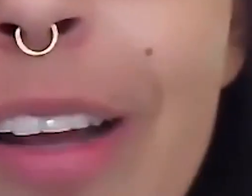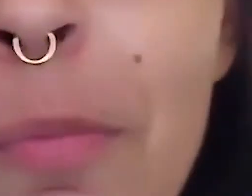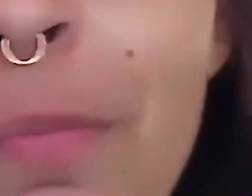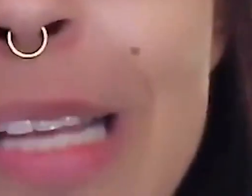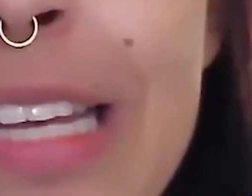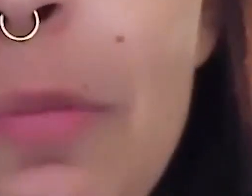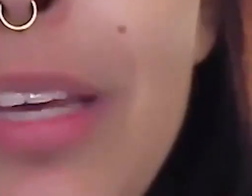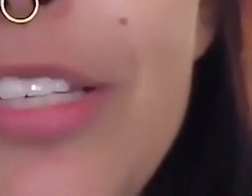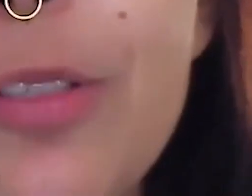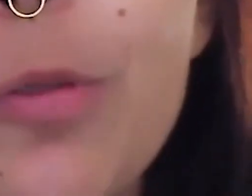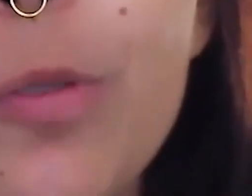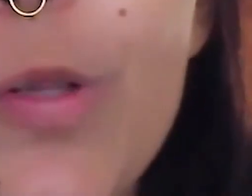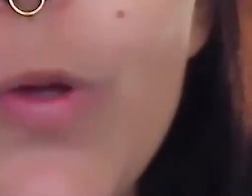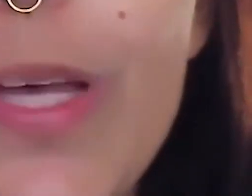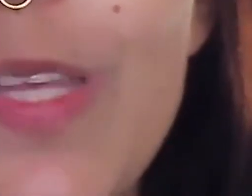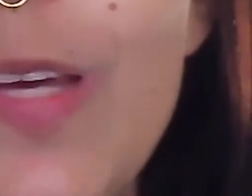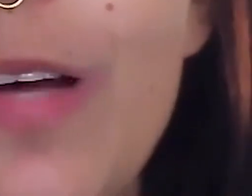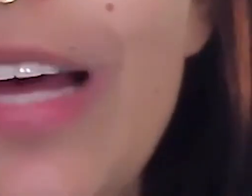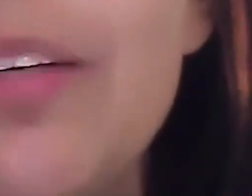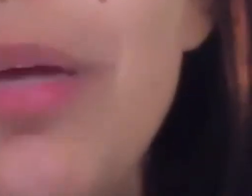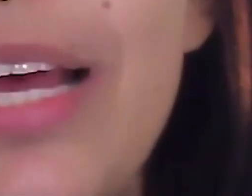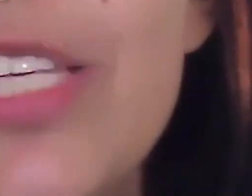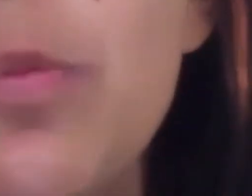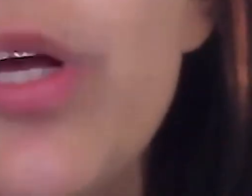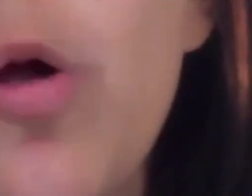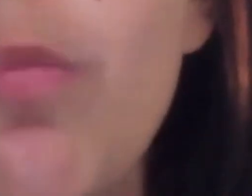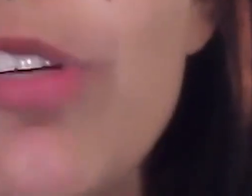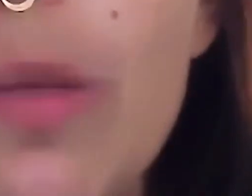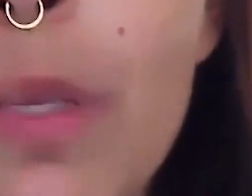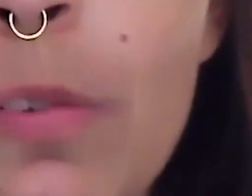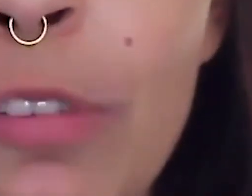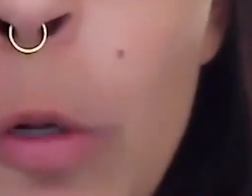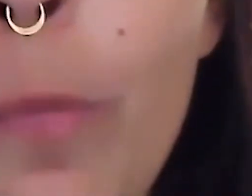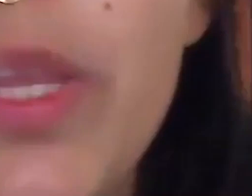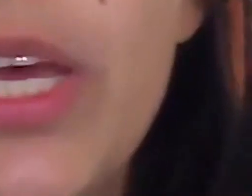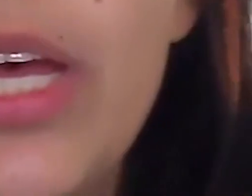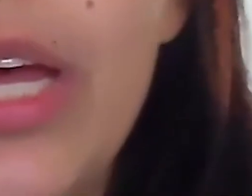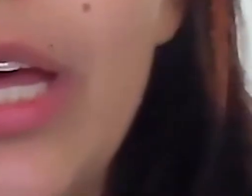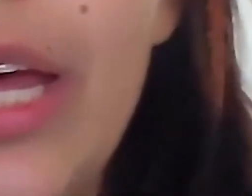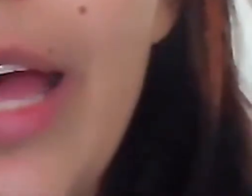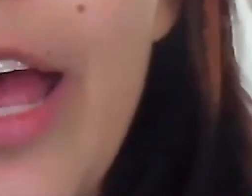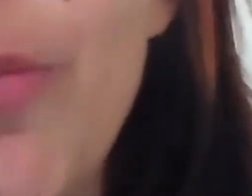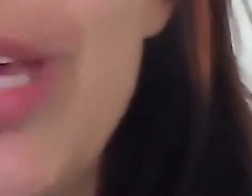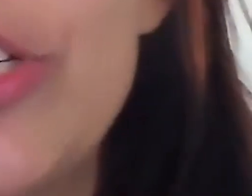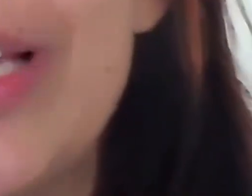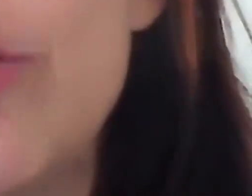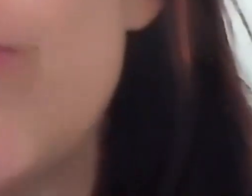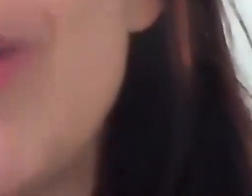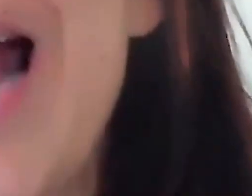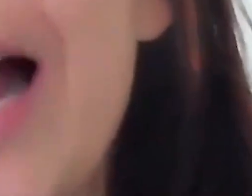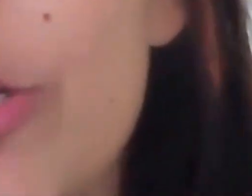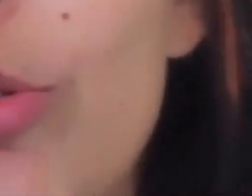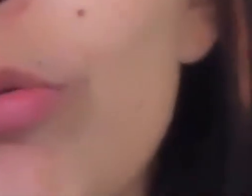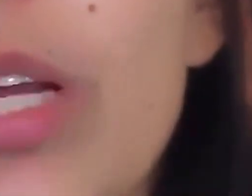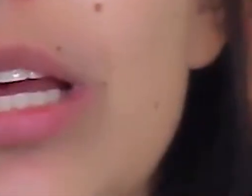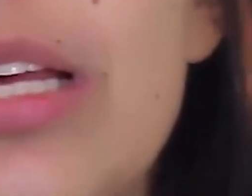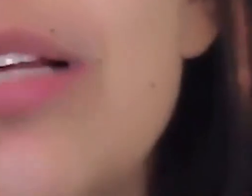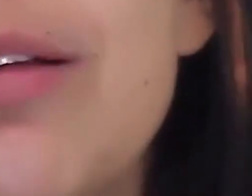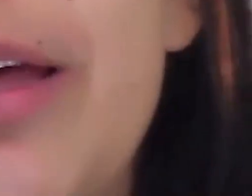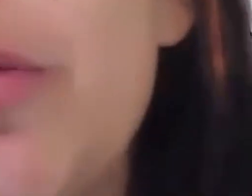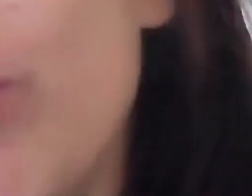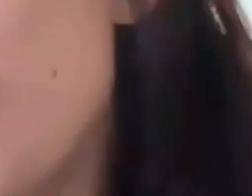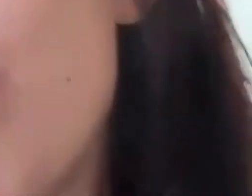entrevistas fora, basicamente, o nosso receio é também esse, porque, como você mesma falou, realmente tem um